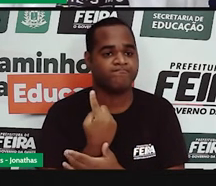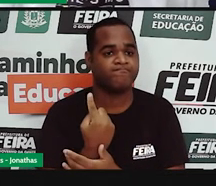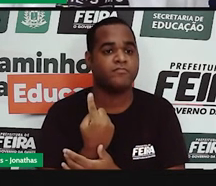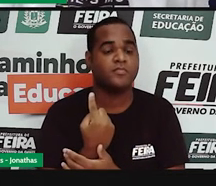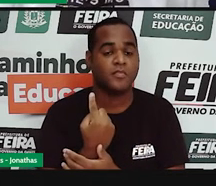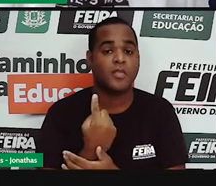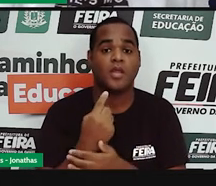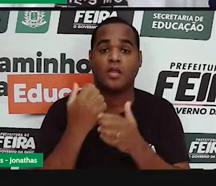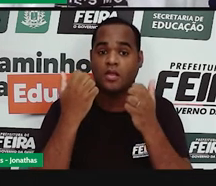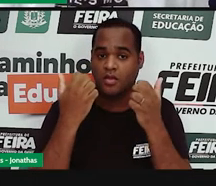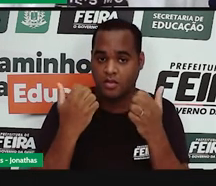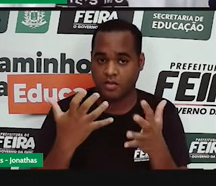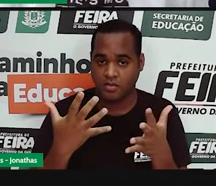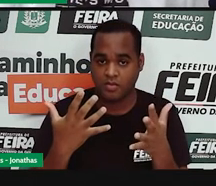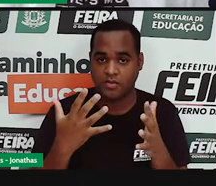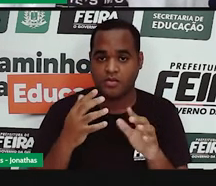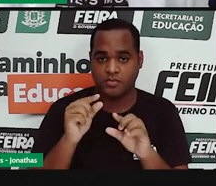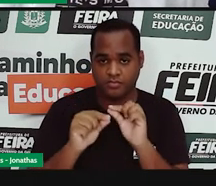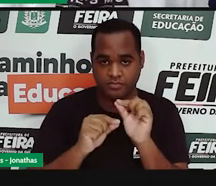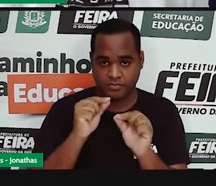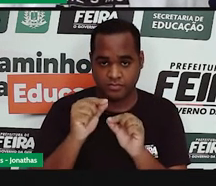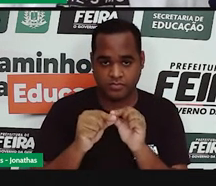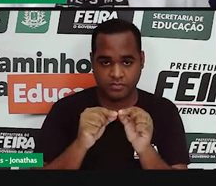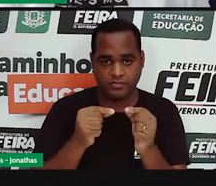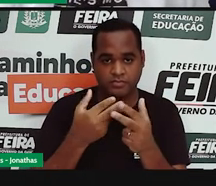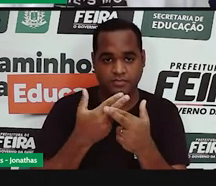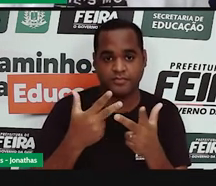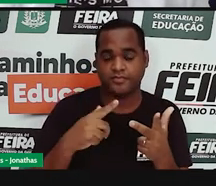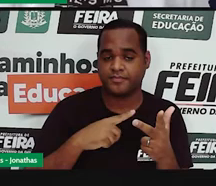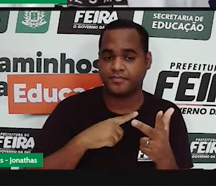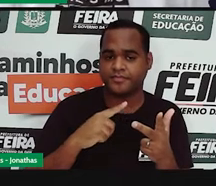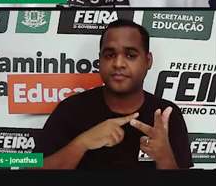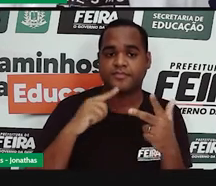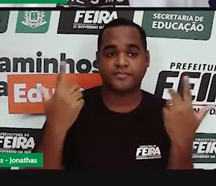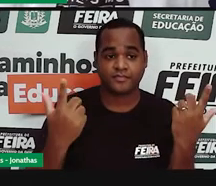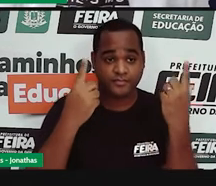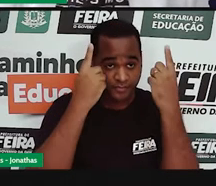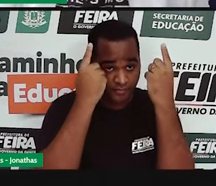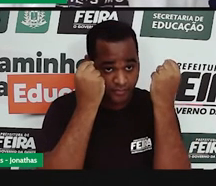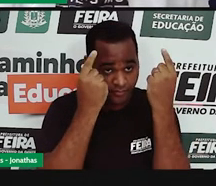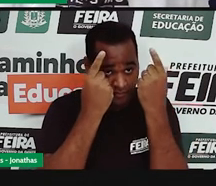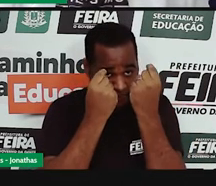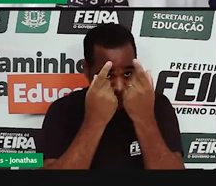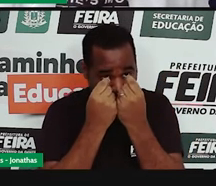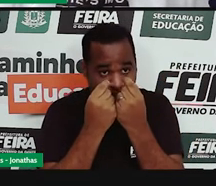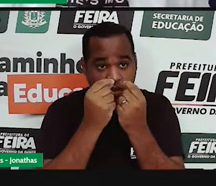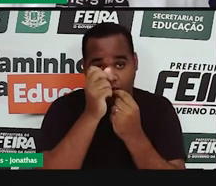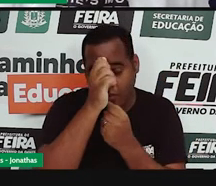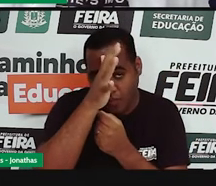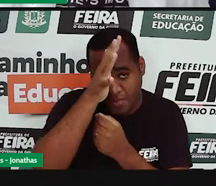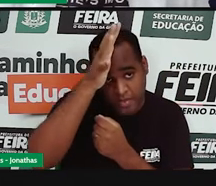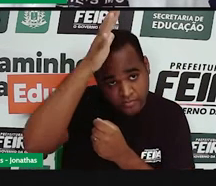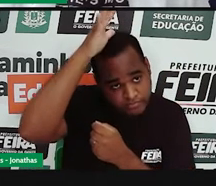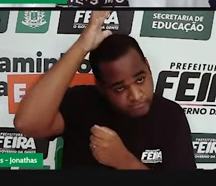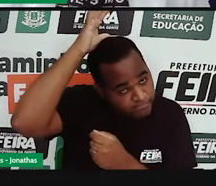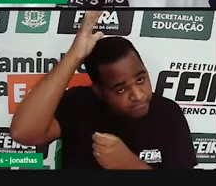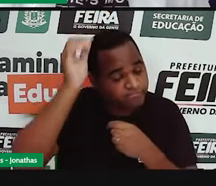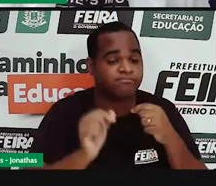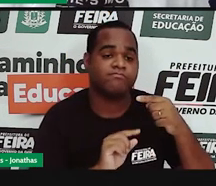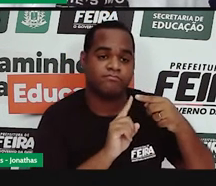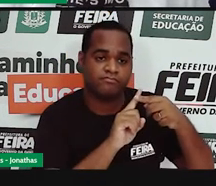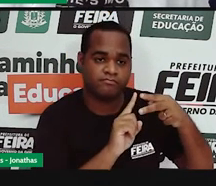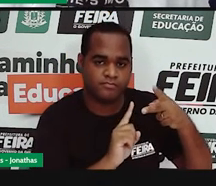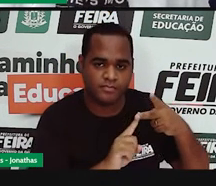ele abarca basicamente duas civilizações, Grécia e Roma, e se passa em